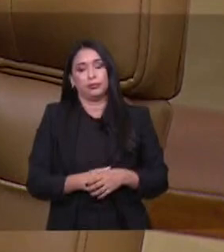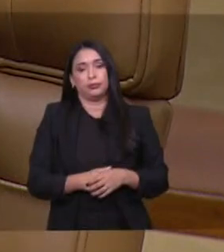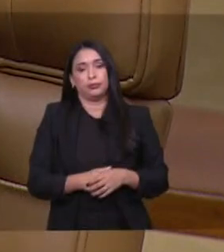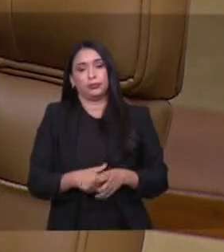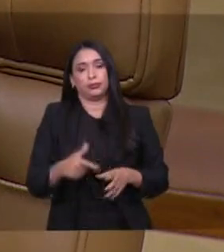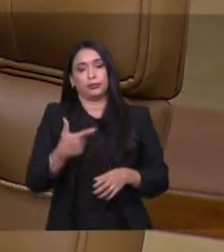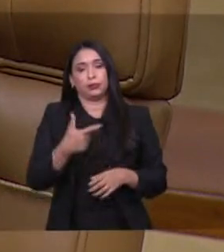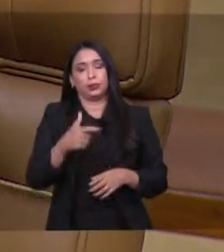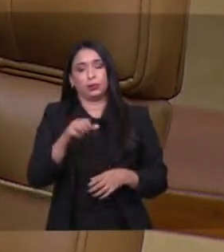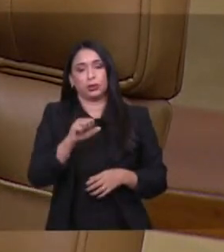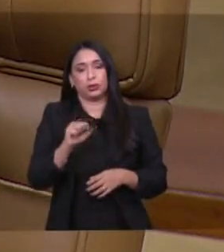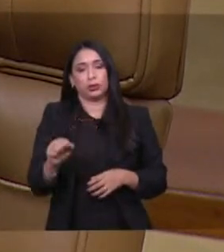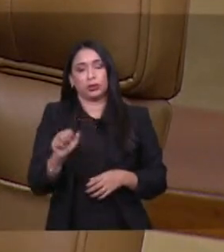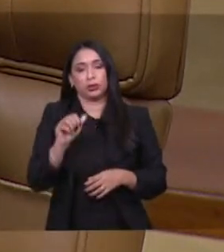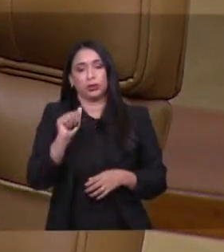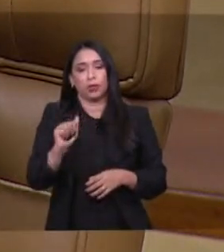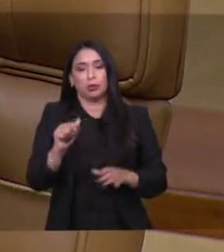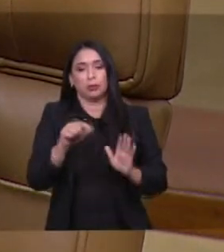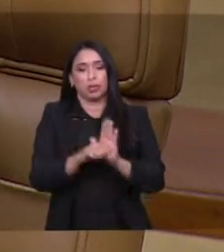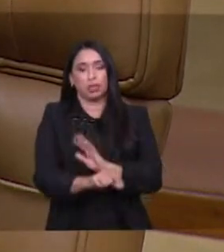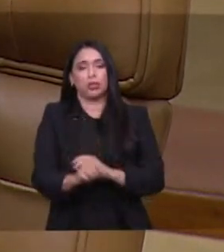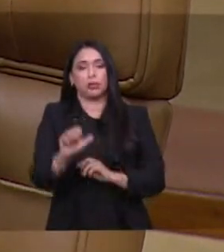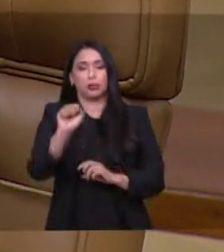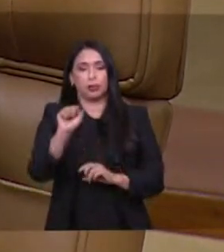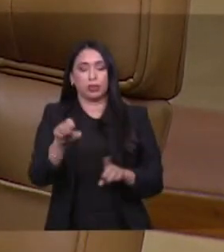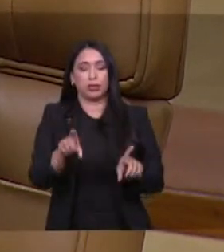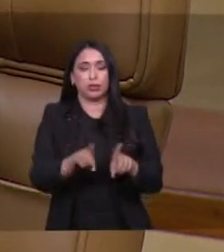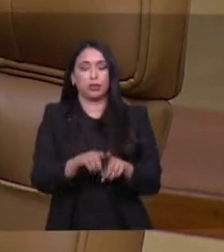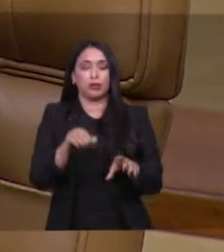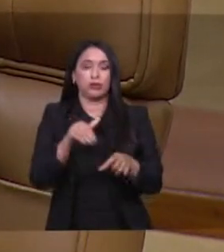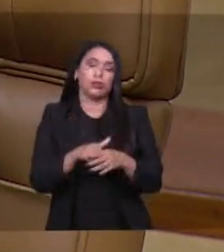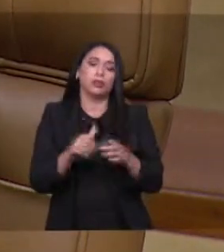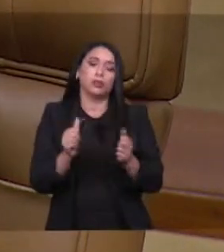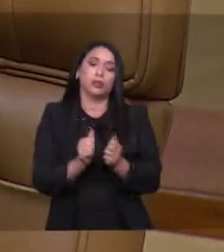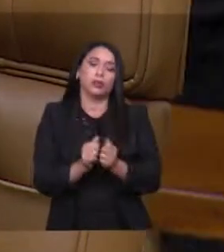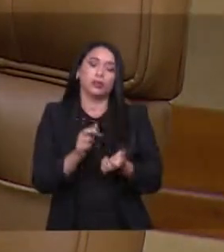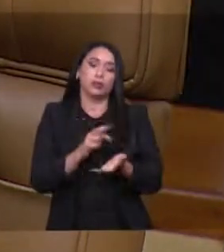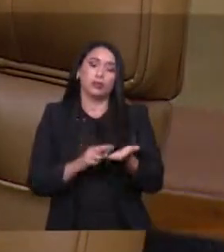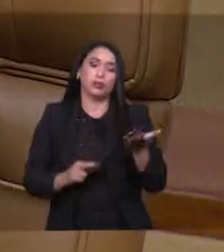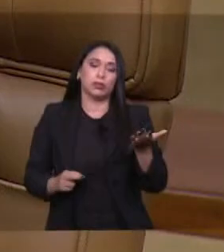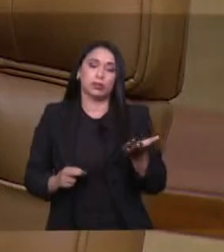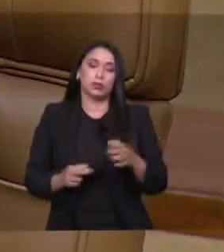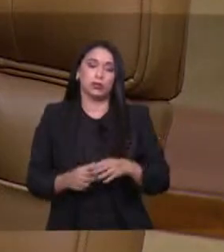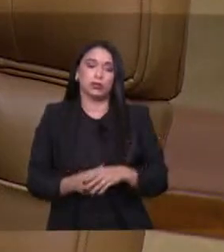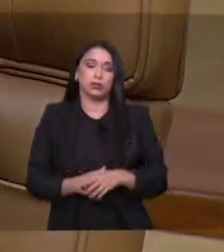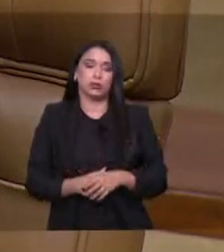28A, parágrafo 8º, também acompanho o eminente relator.